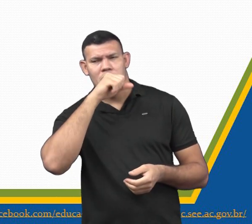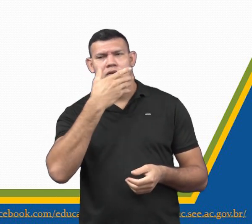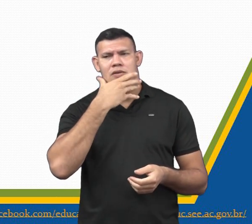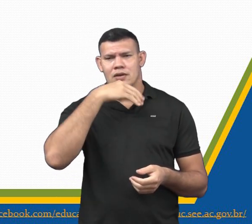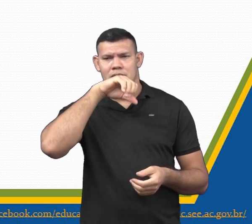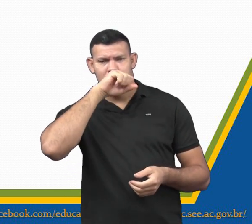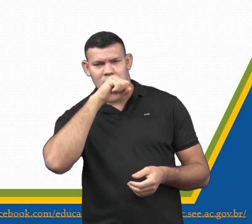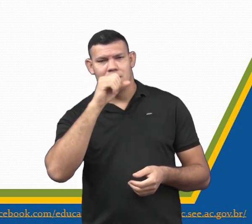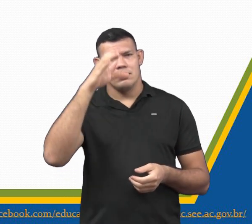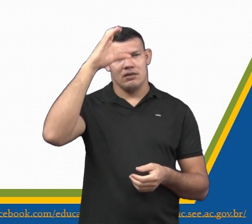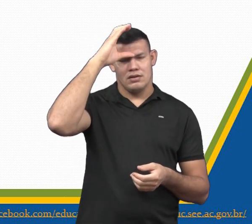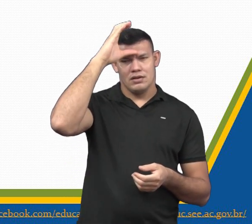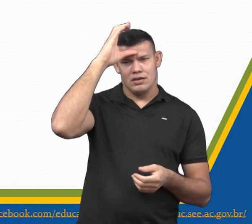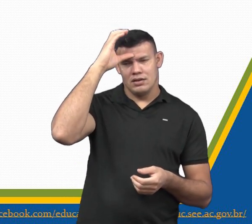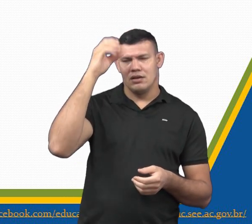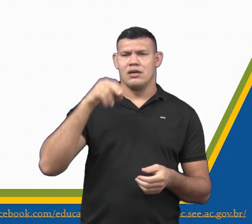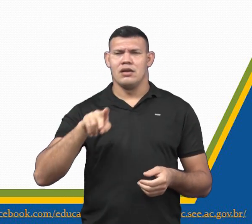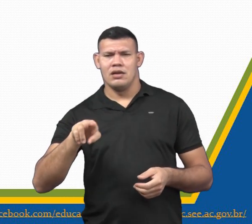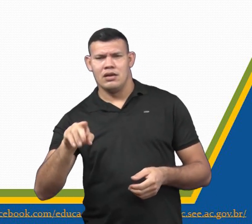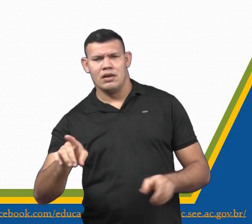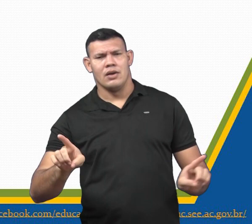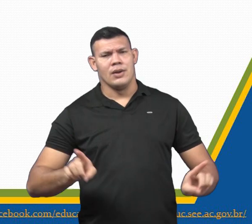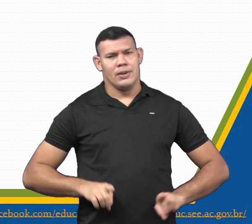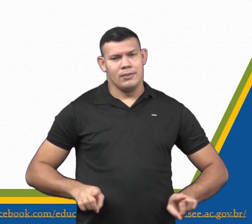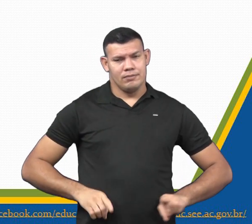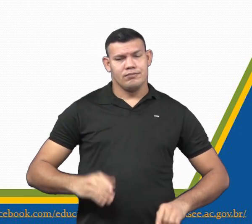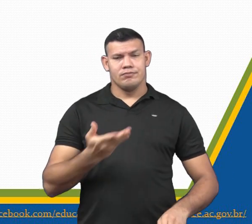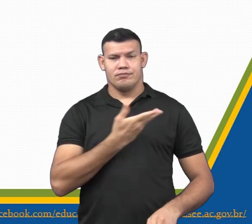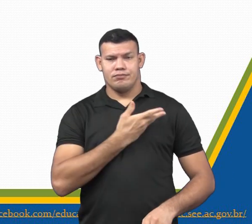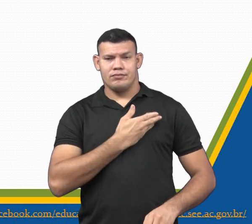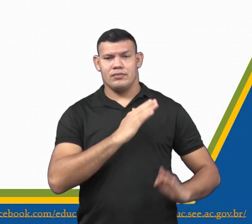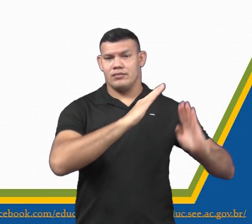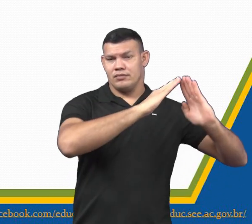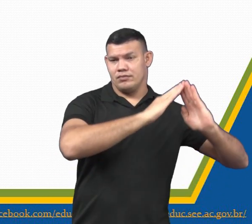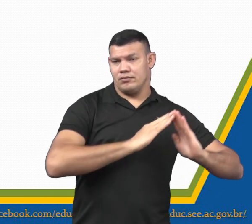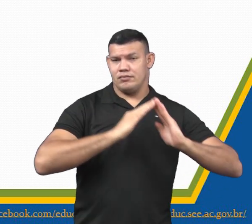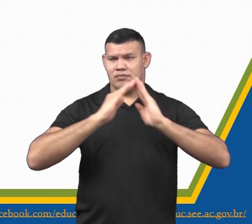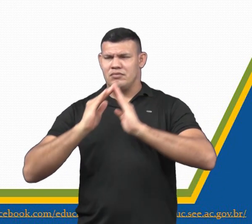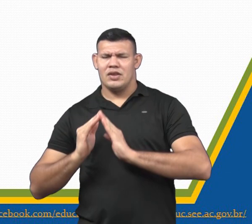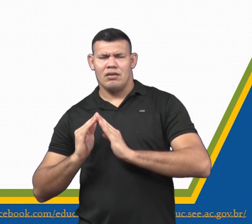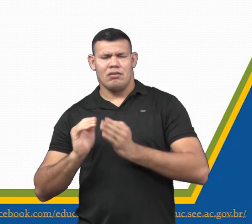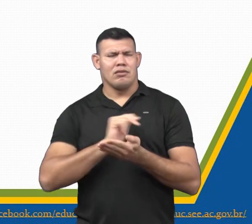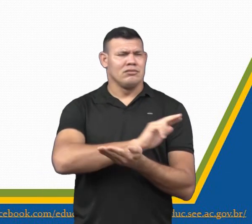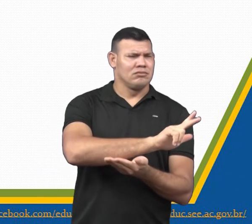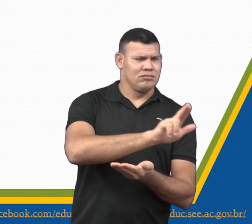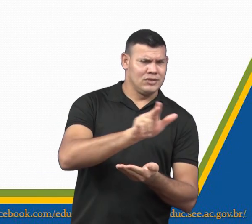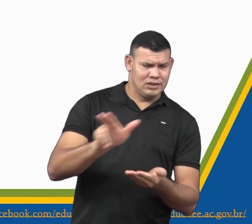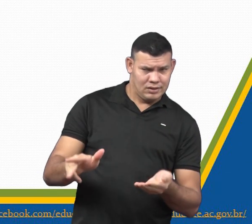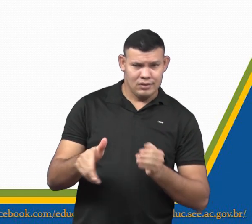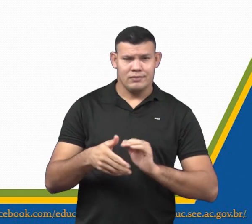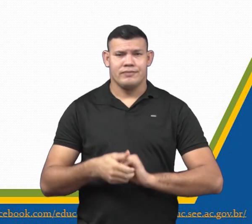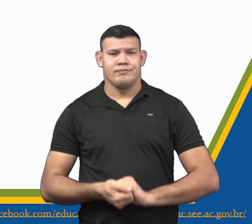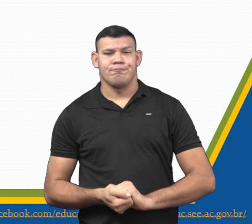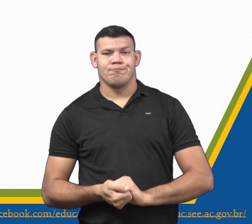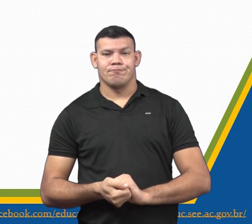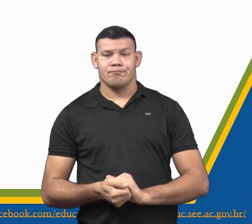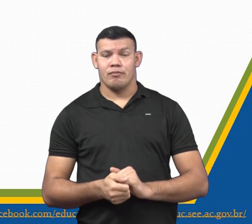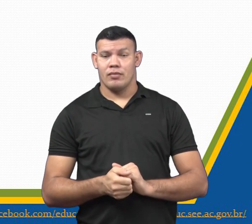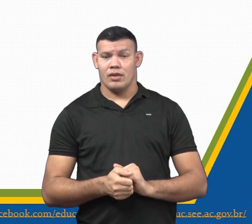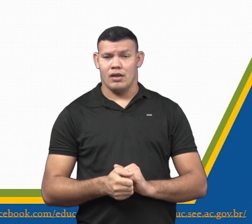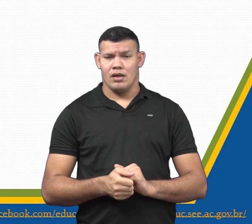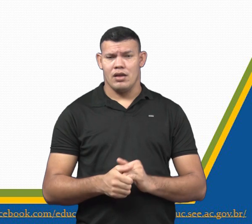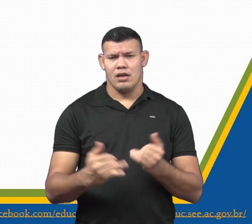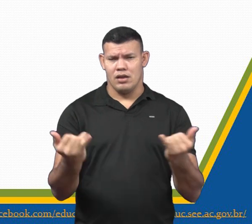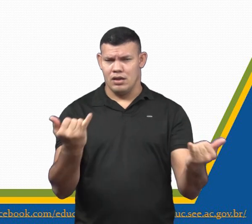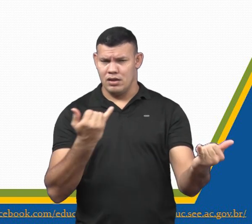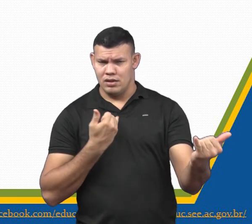tios, primos, vizinhos, amigos, etc. Ok? As informações sobre sua